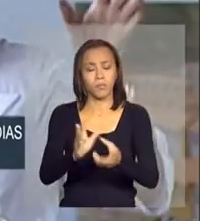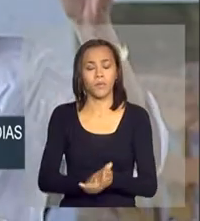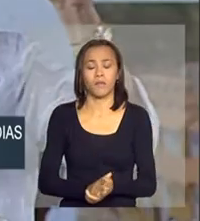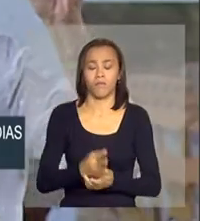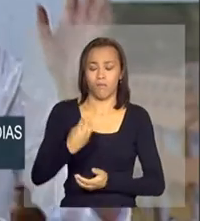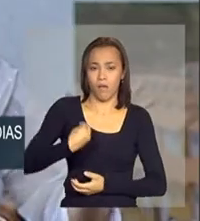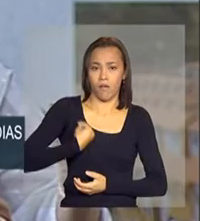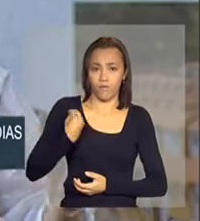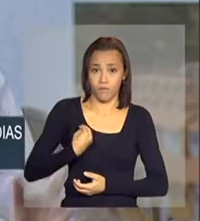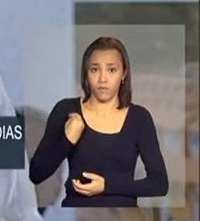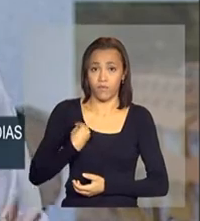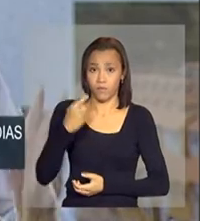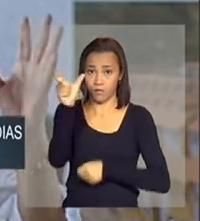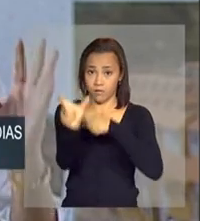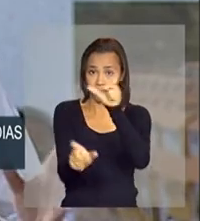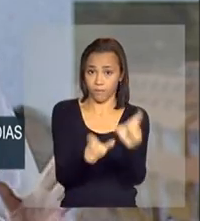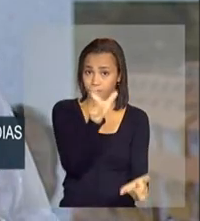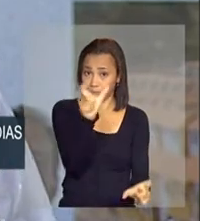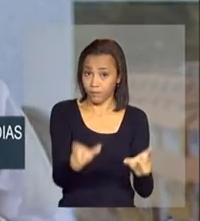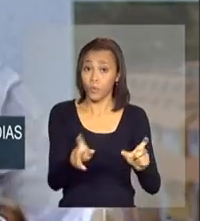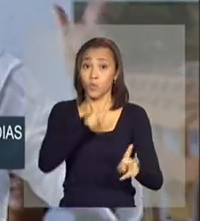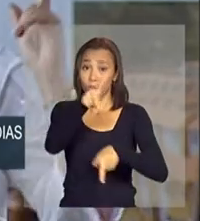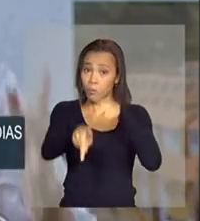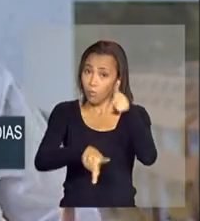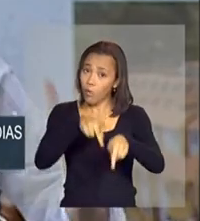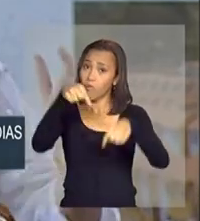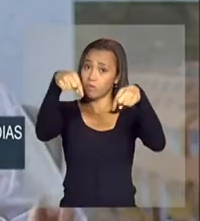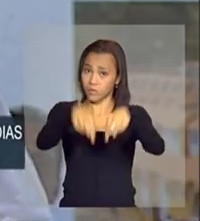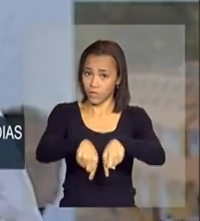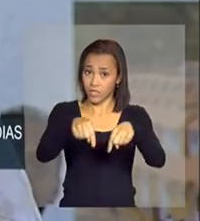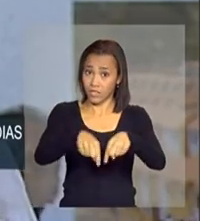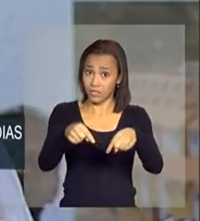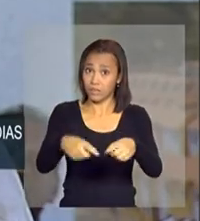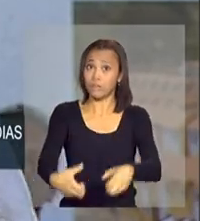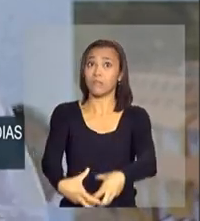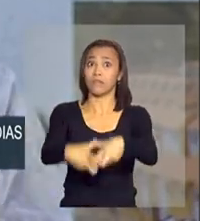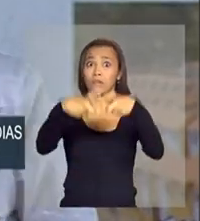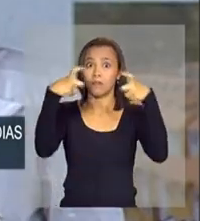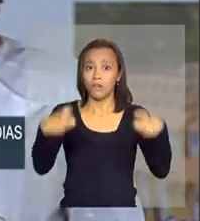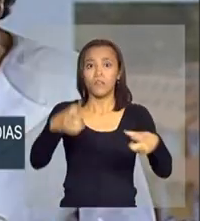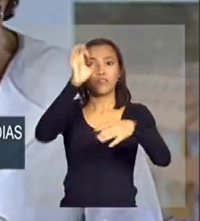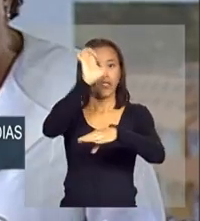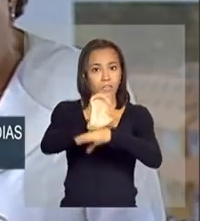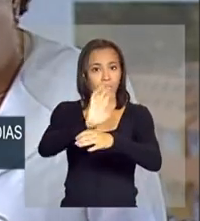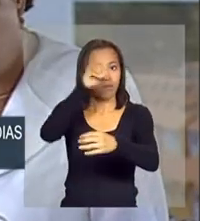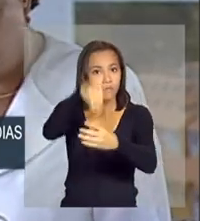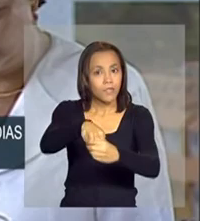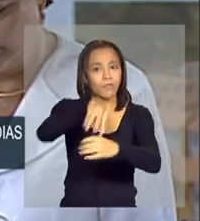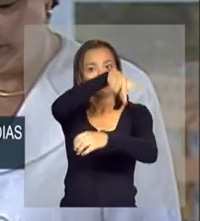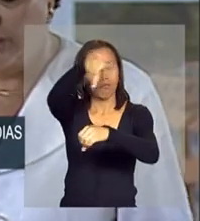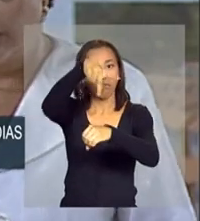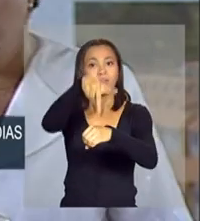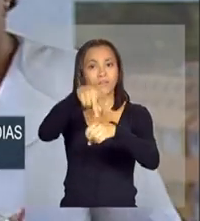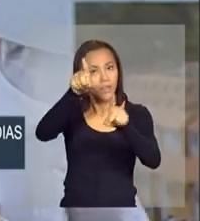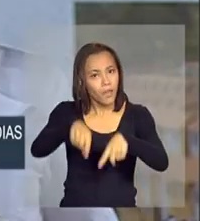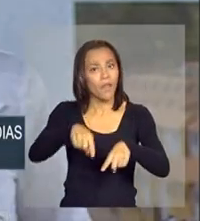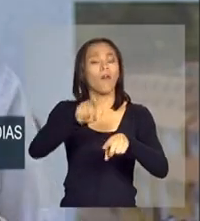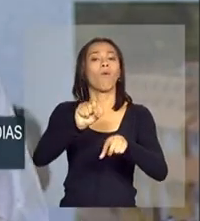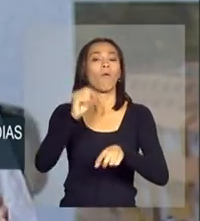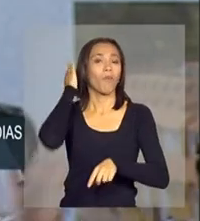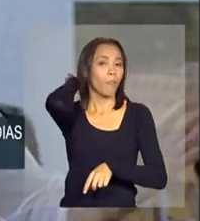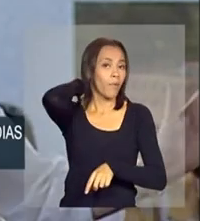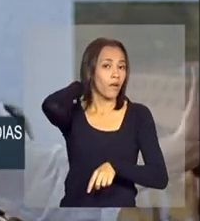condição de vida do povo desse grande estado do país que é o Pará